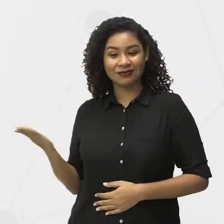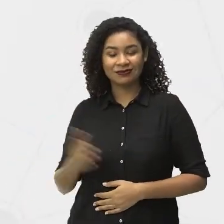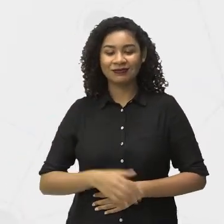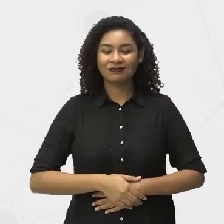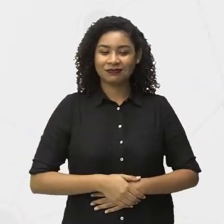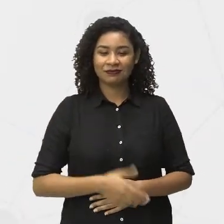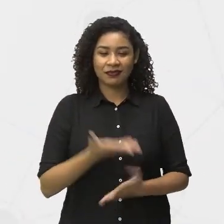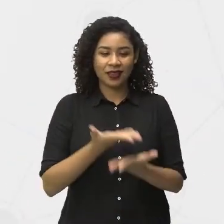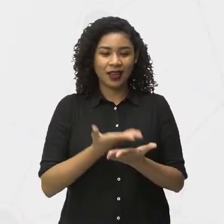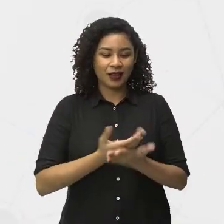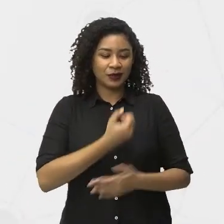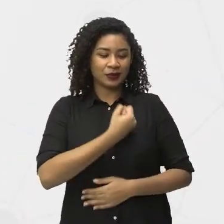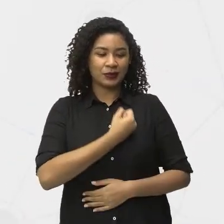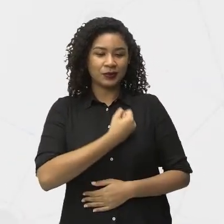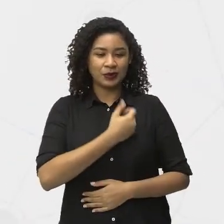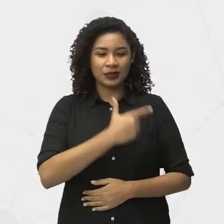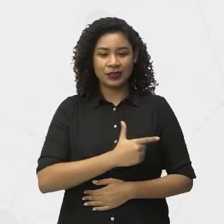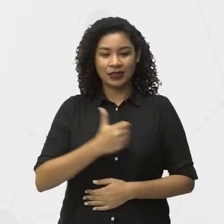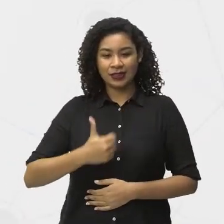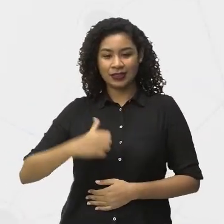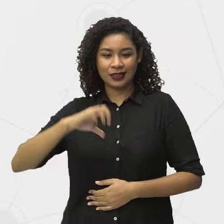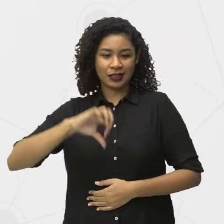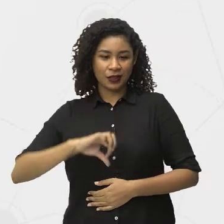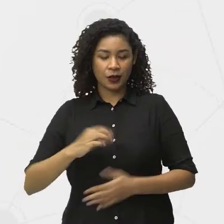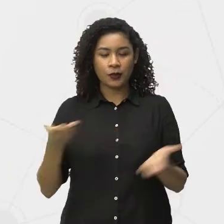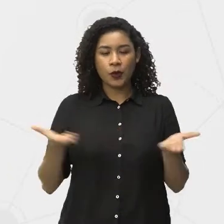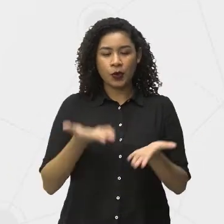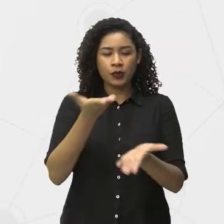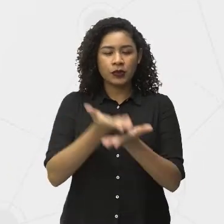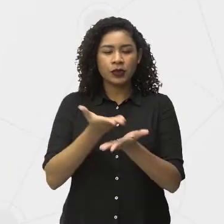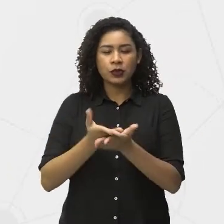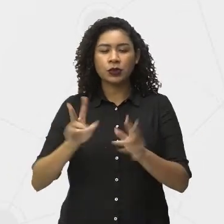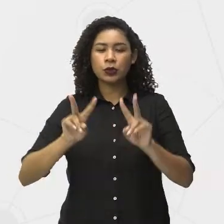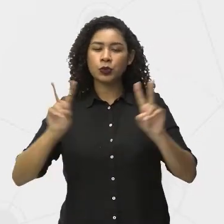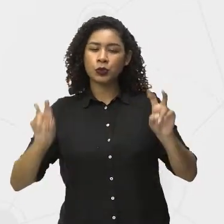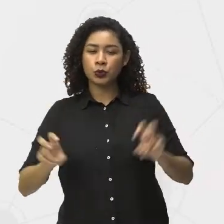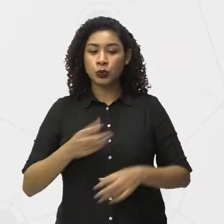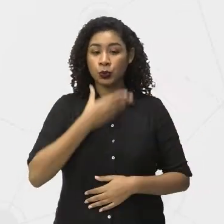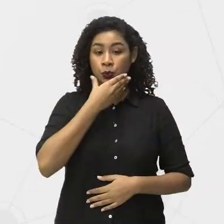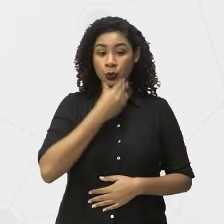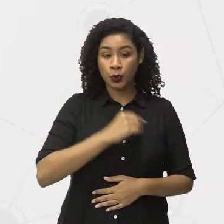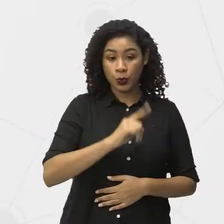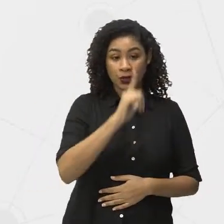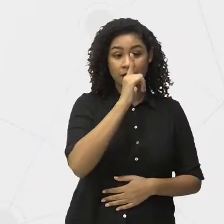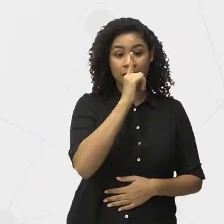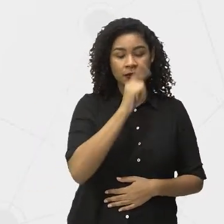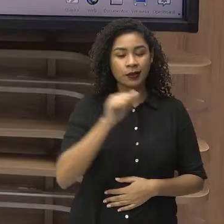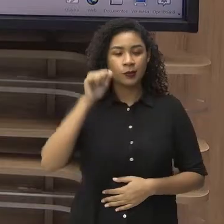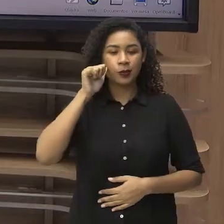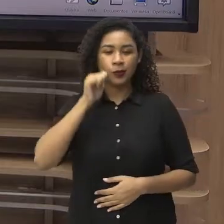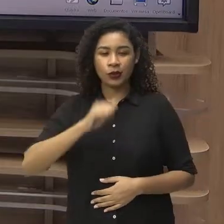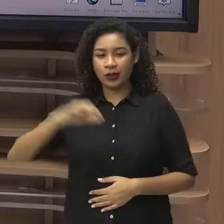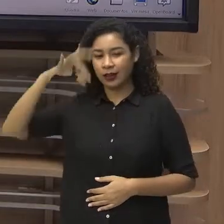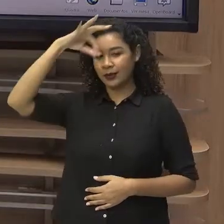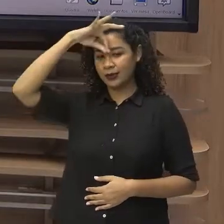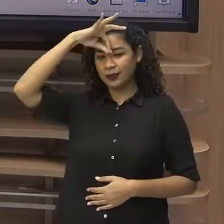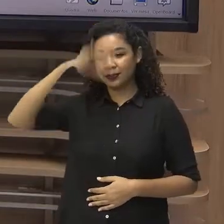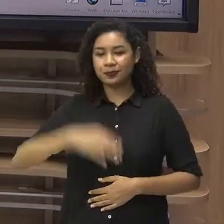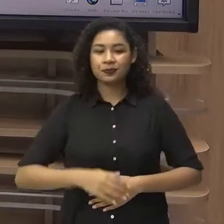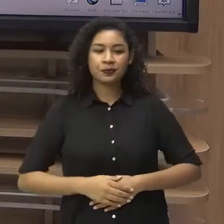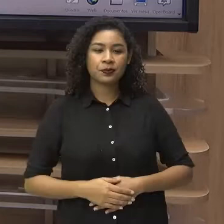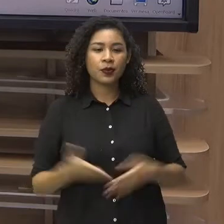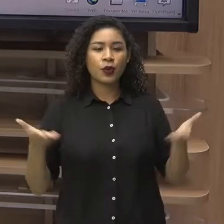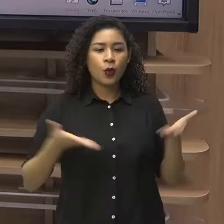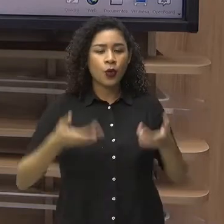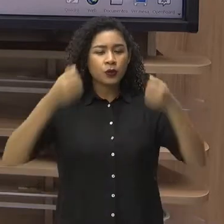aula 219 de biologia. Nós vamos compreender um pouco mais ali sobre o sistema genital, né? E a gente vai ver qual é a função